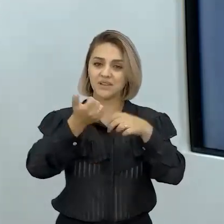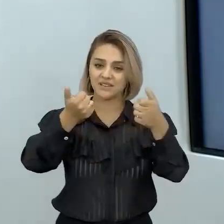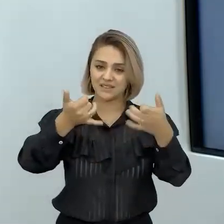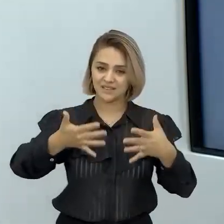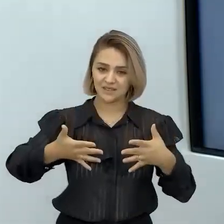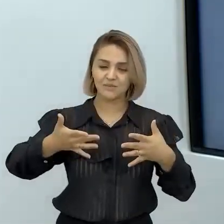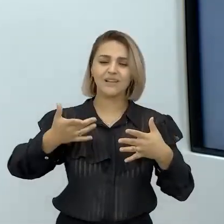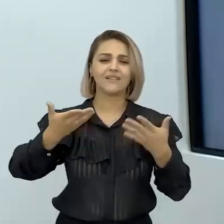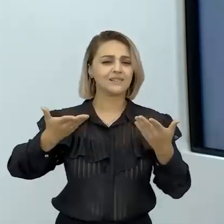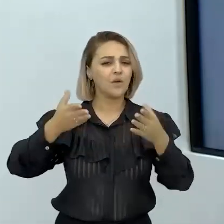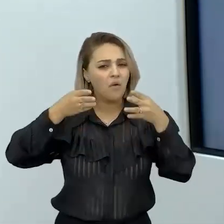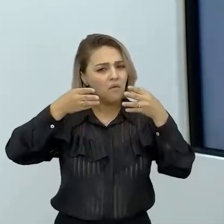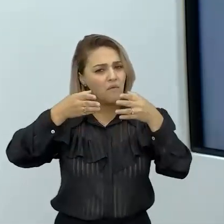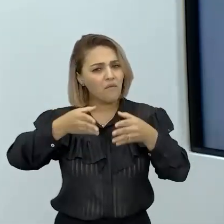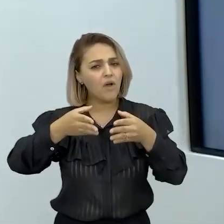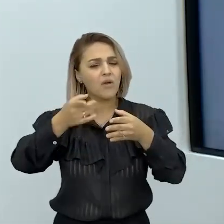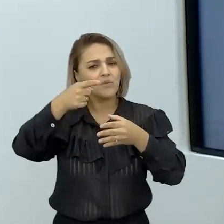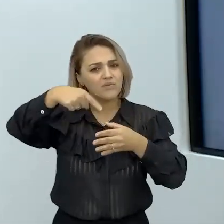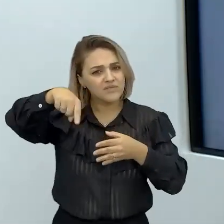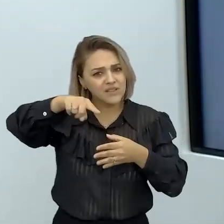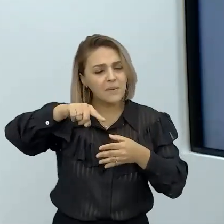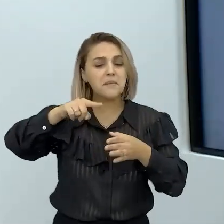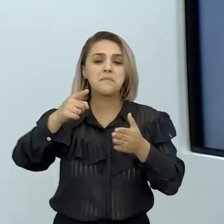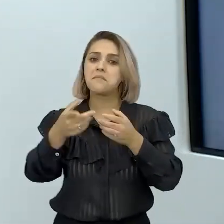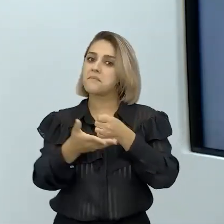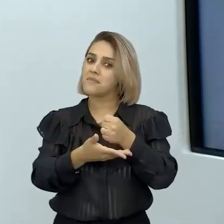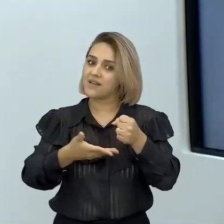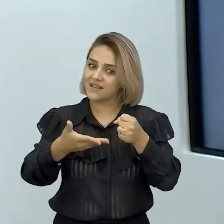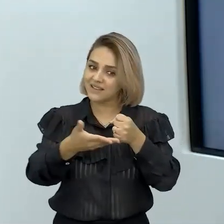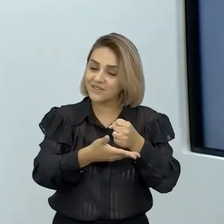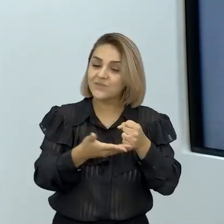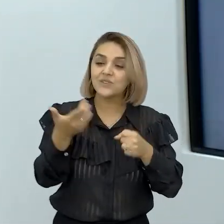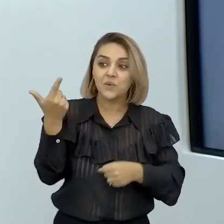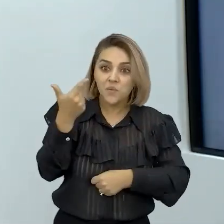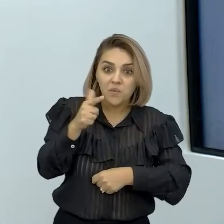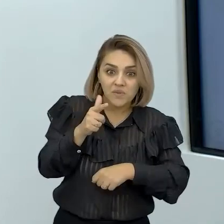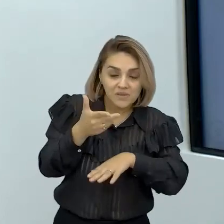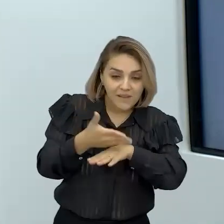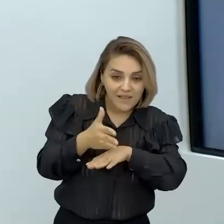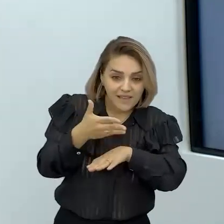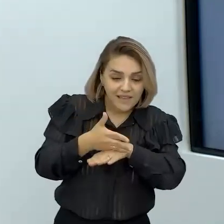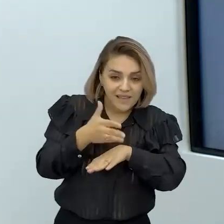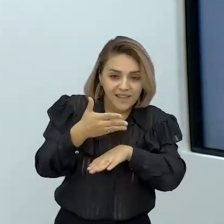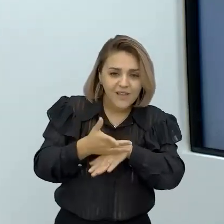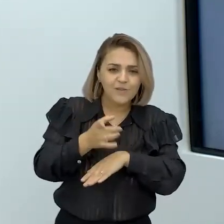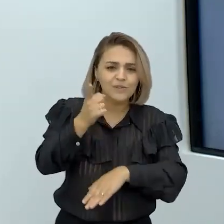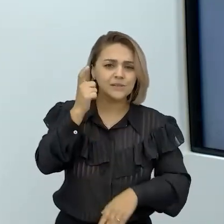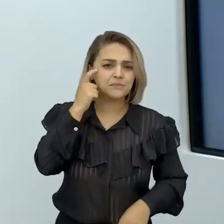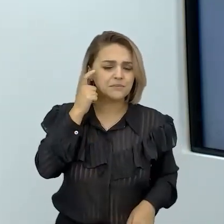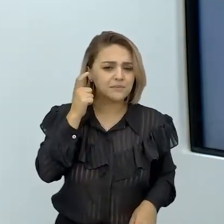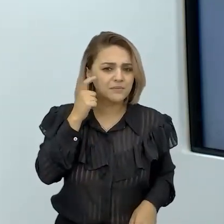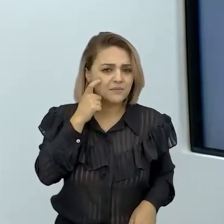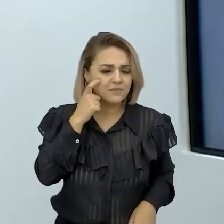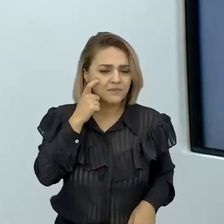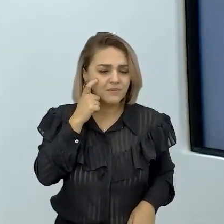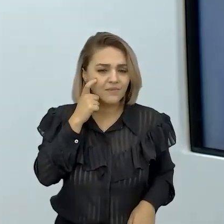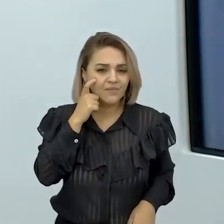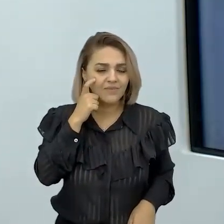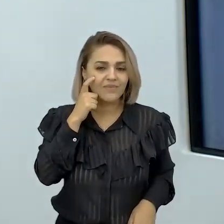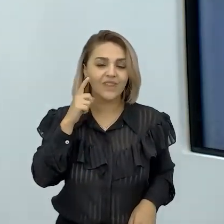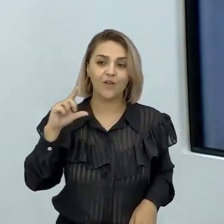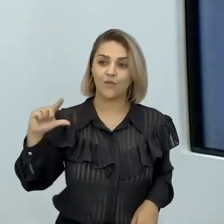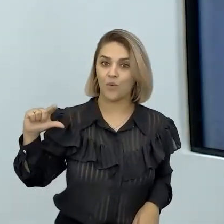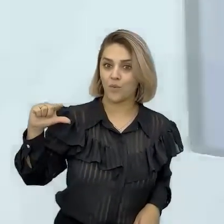Então esse é um foco básico para você e para você treinar essa parada para você pensar nisso eu vou deixar a